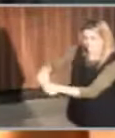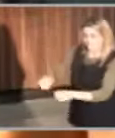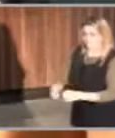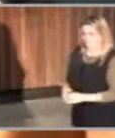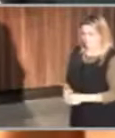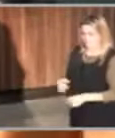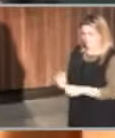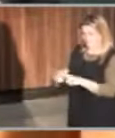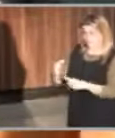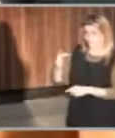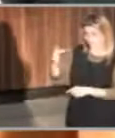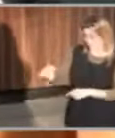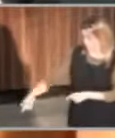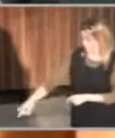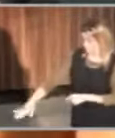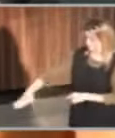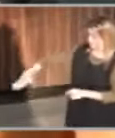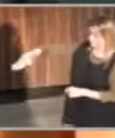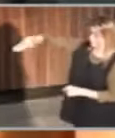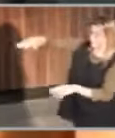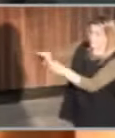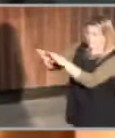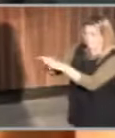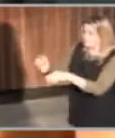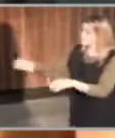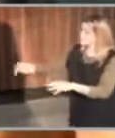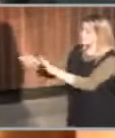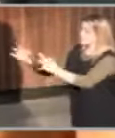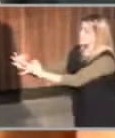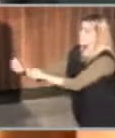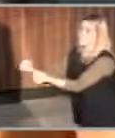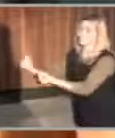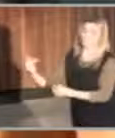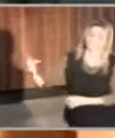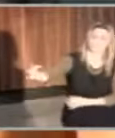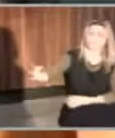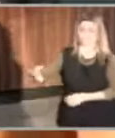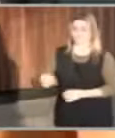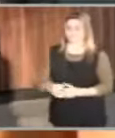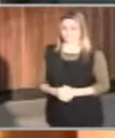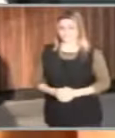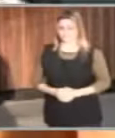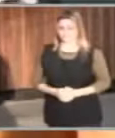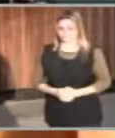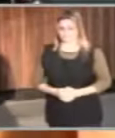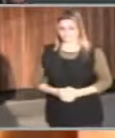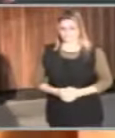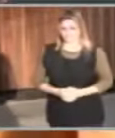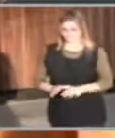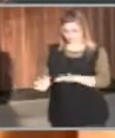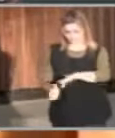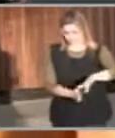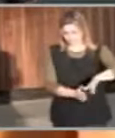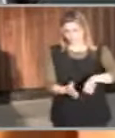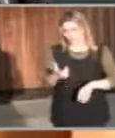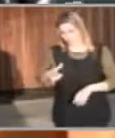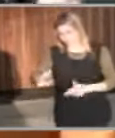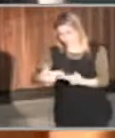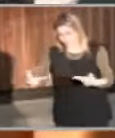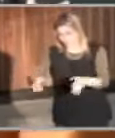ou daquilo é passar nesse ou naquele curso você fazer isso ou fazer aquilo outra coisa que a gente vai